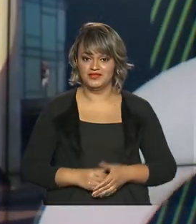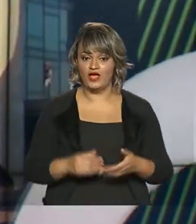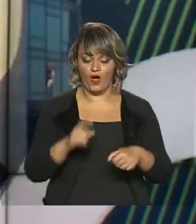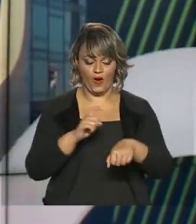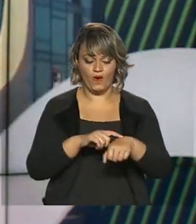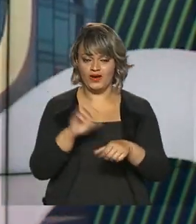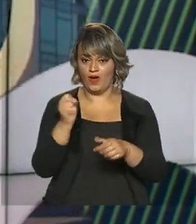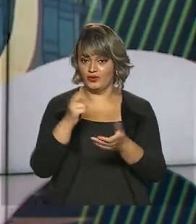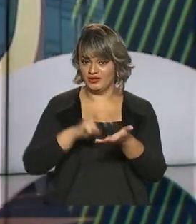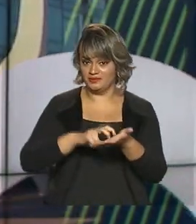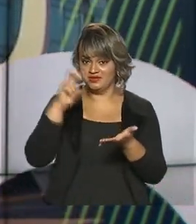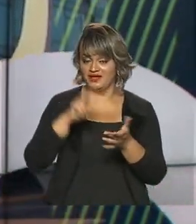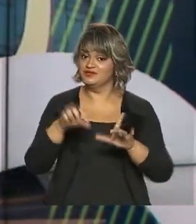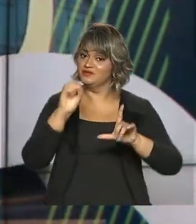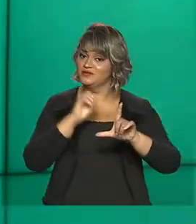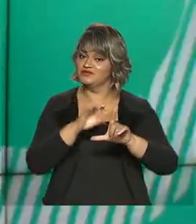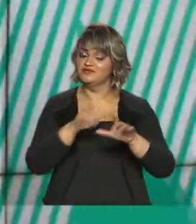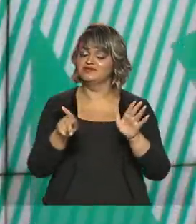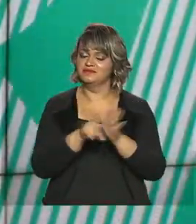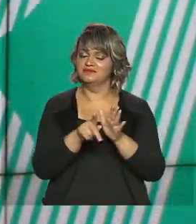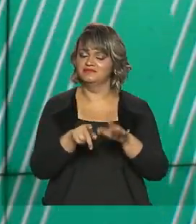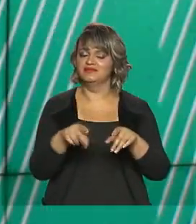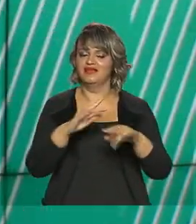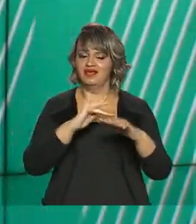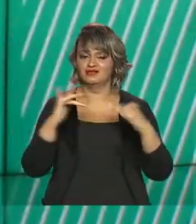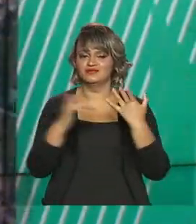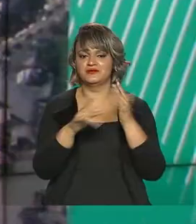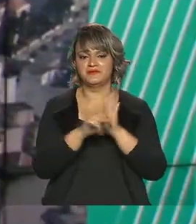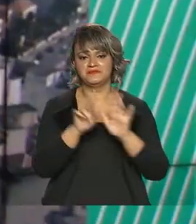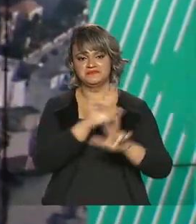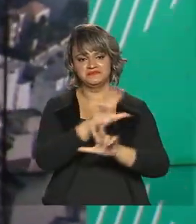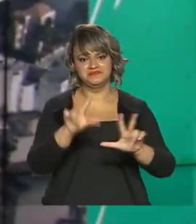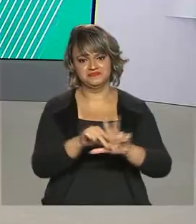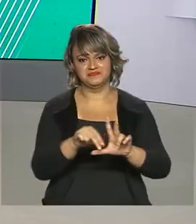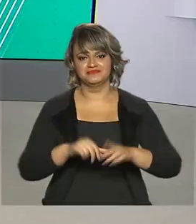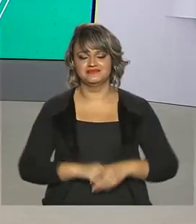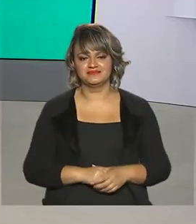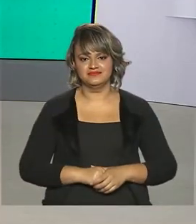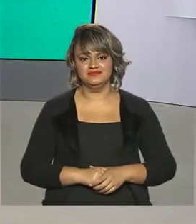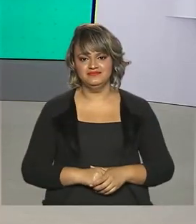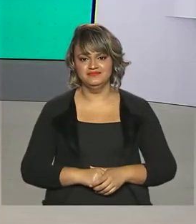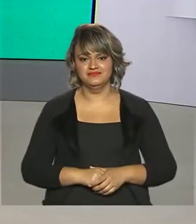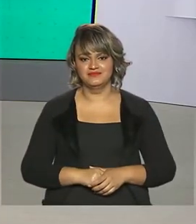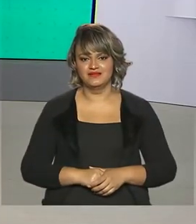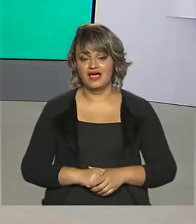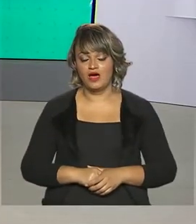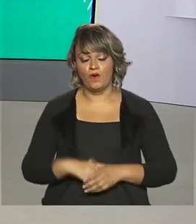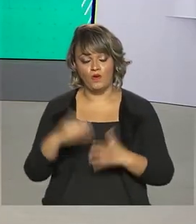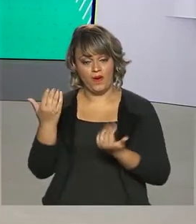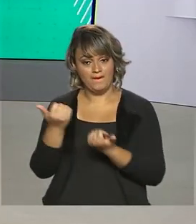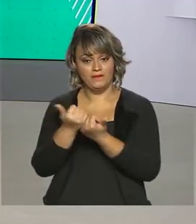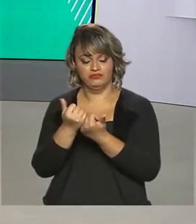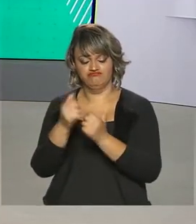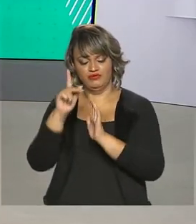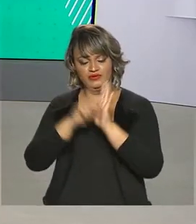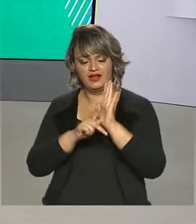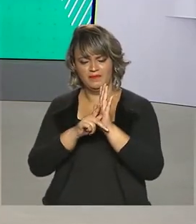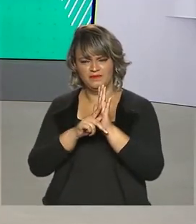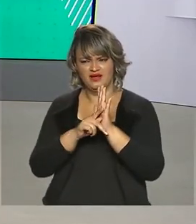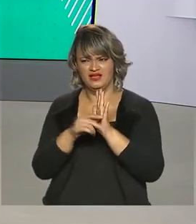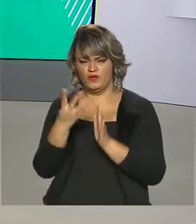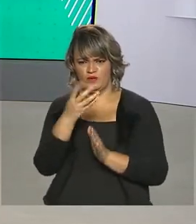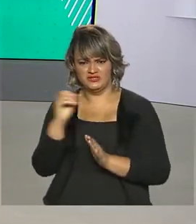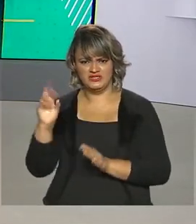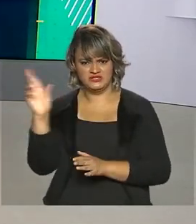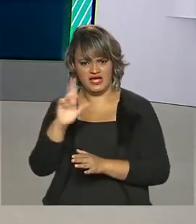há 8 horas da manhã estamos ao vivo também pelas redes sociais o auxílio Brasil no valor de